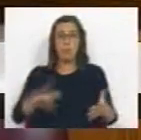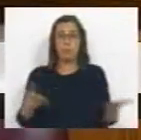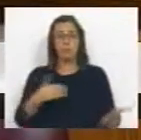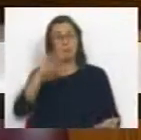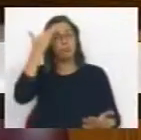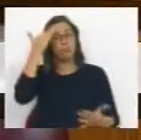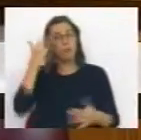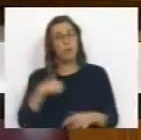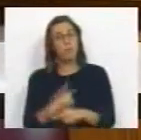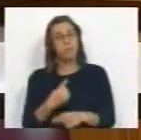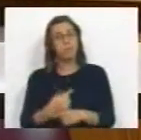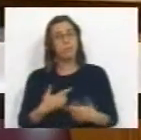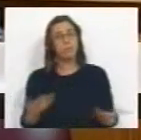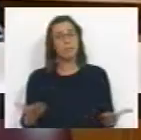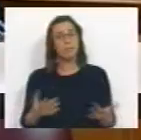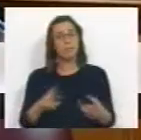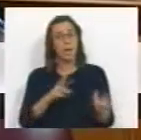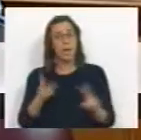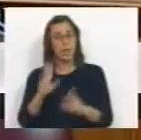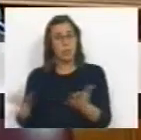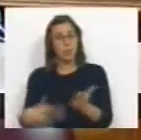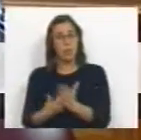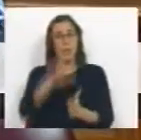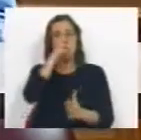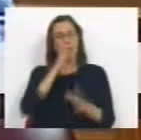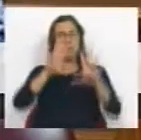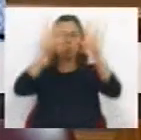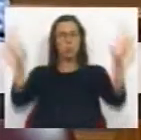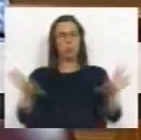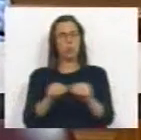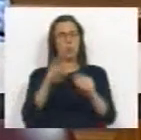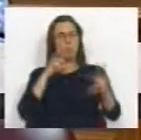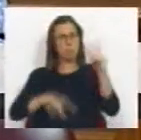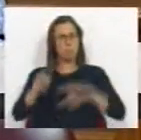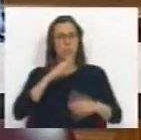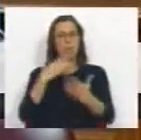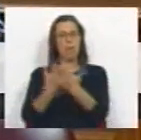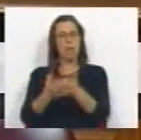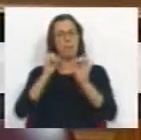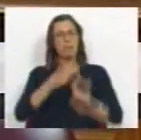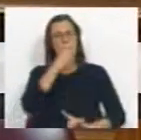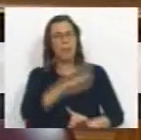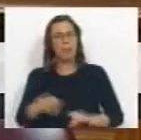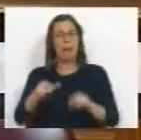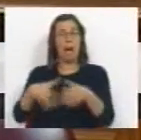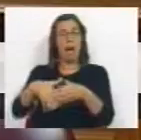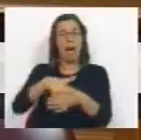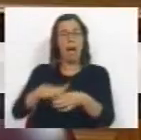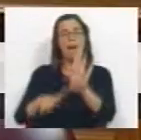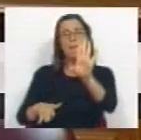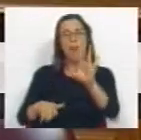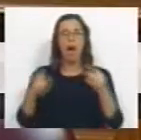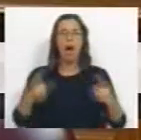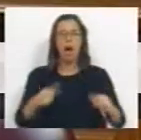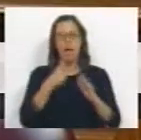nós até consideramos que as alterações propostas pelo Governo globalmente até podem contribuir para o incremento deste setor. Mas